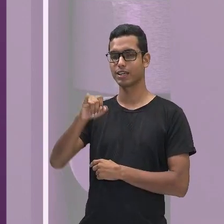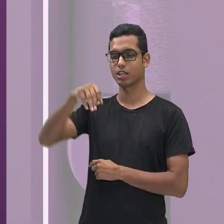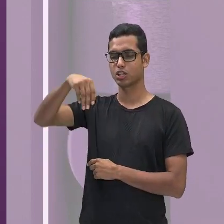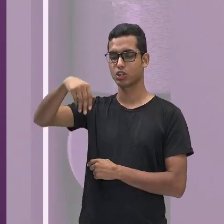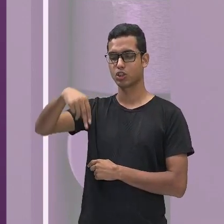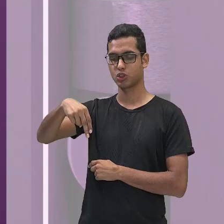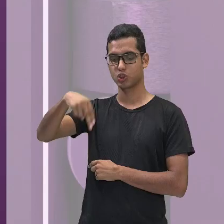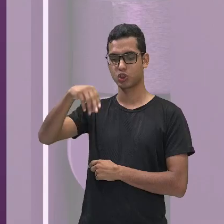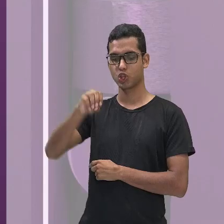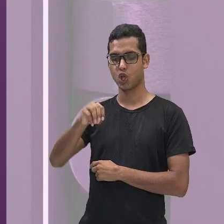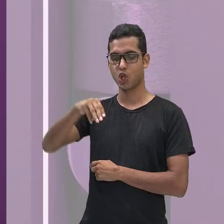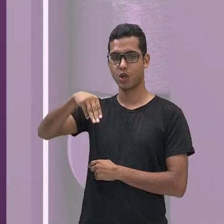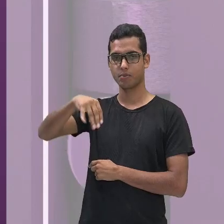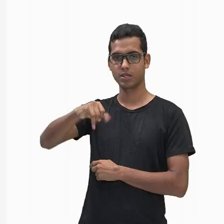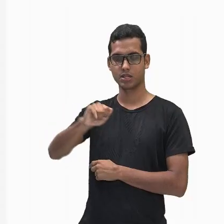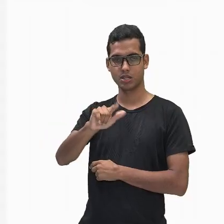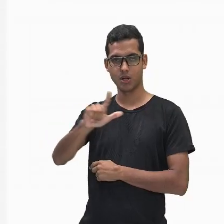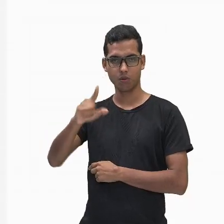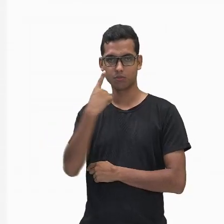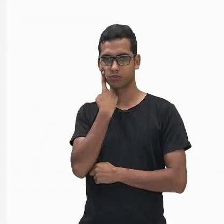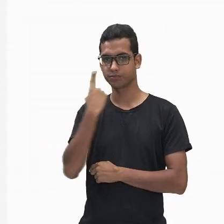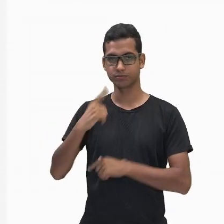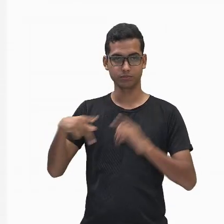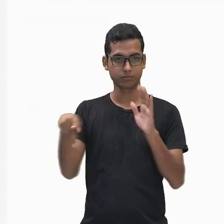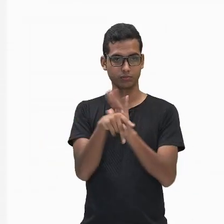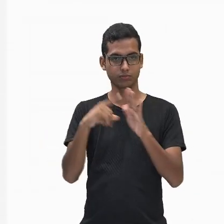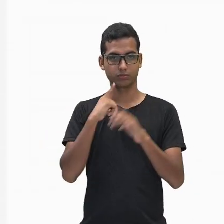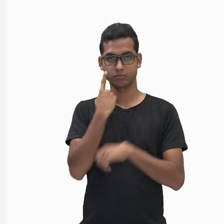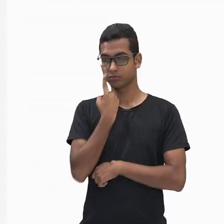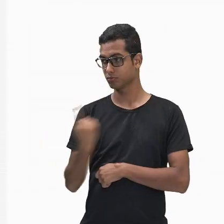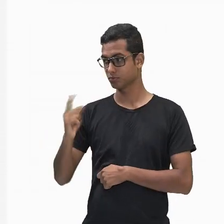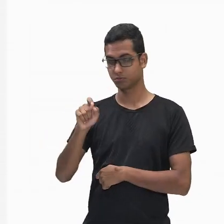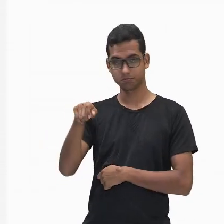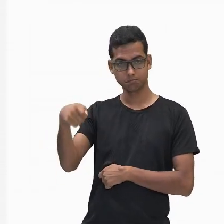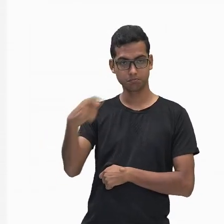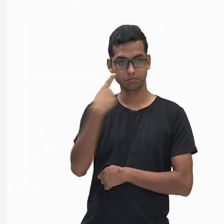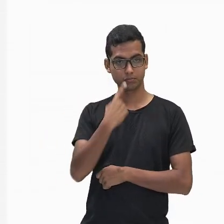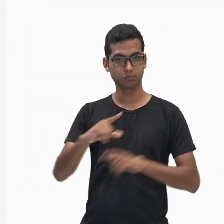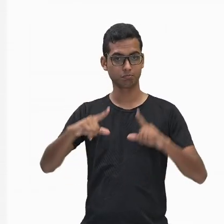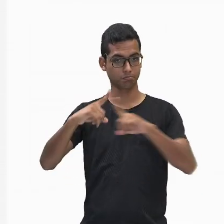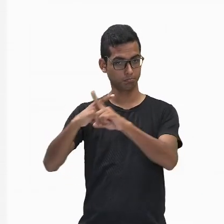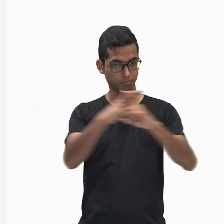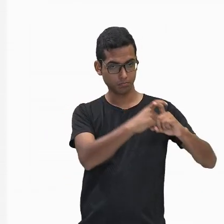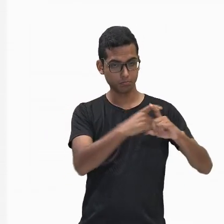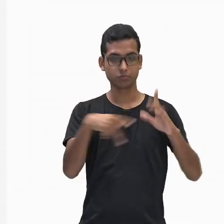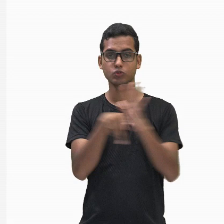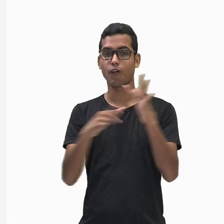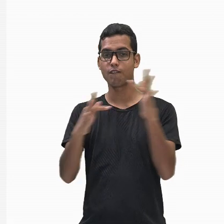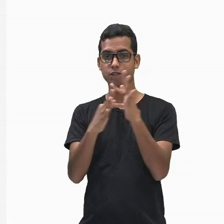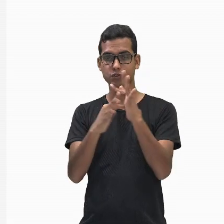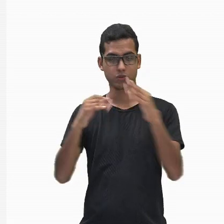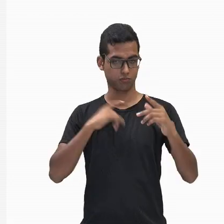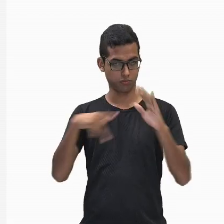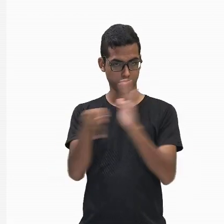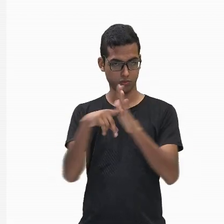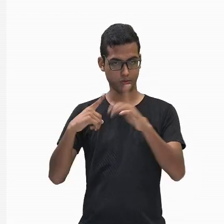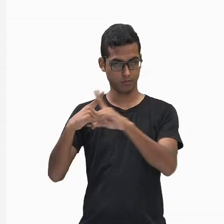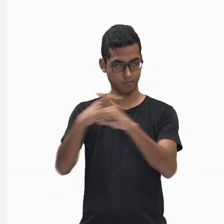é o aspecto dessa função. Acompanhe comigo. Então, toda função de terceiro grau vão ter